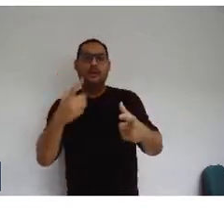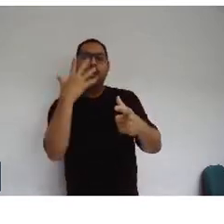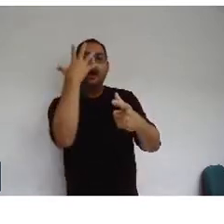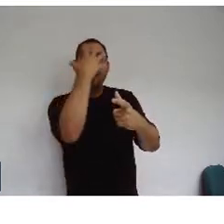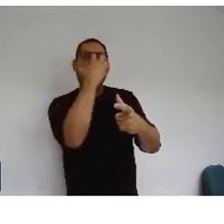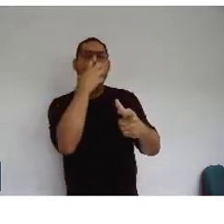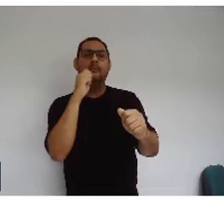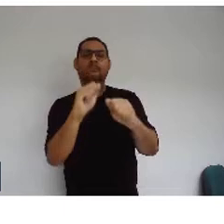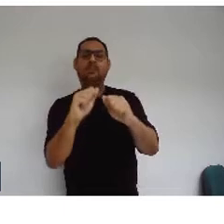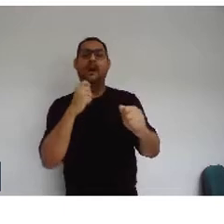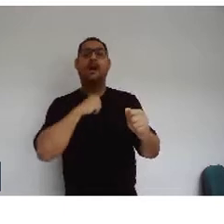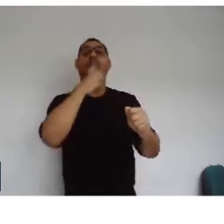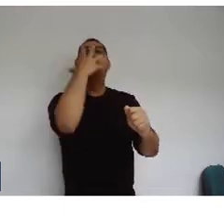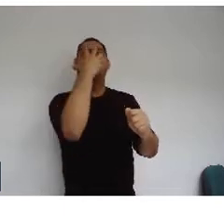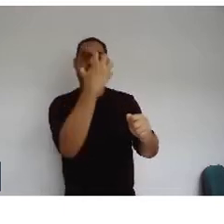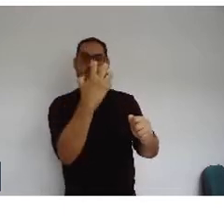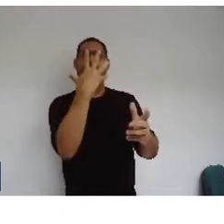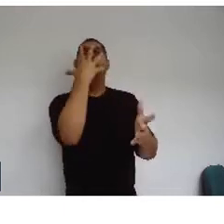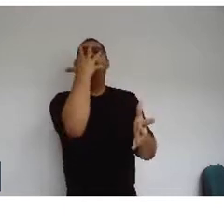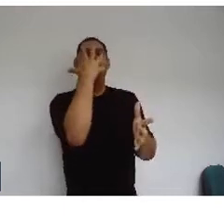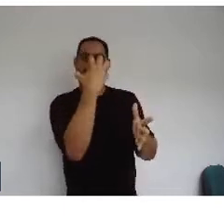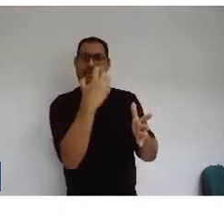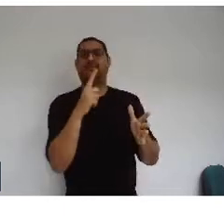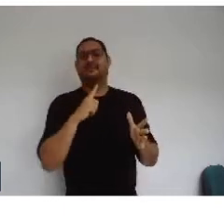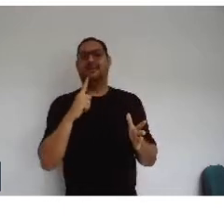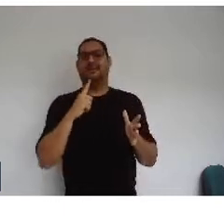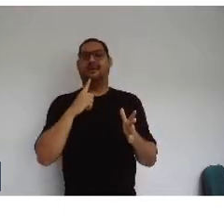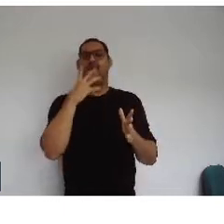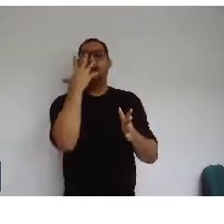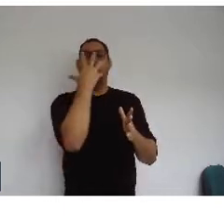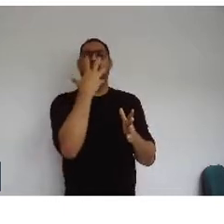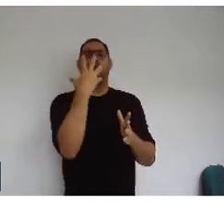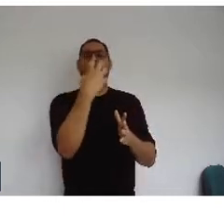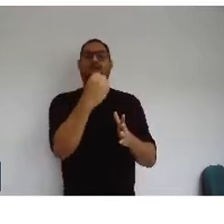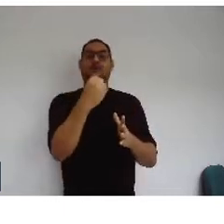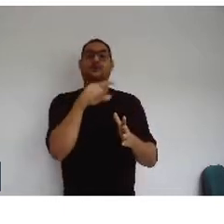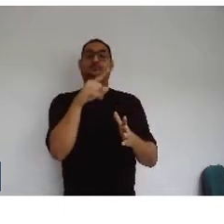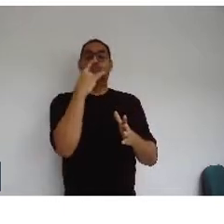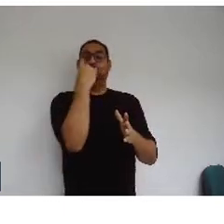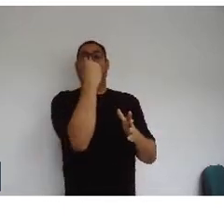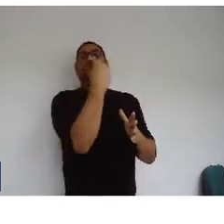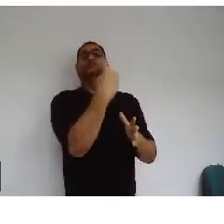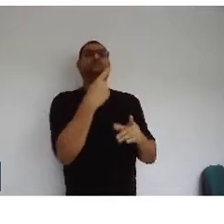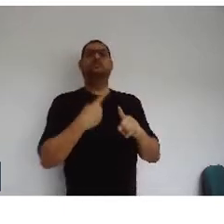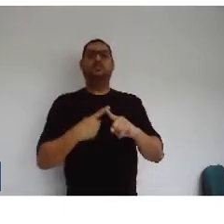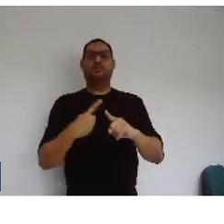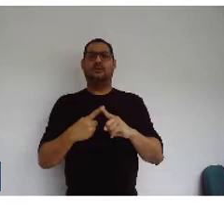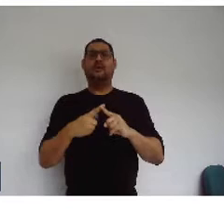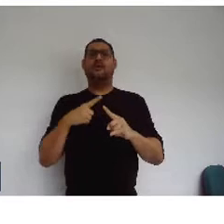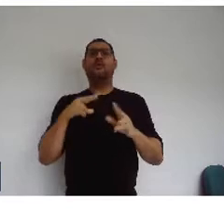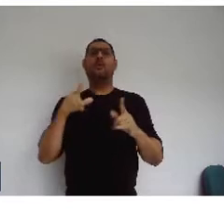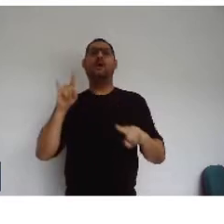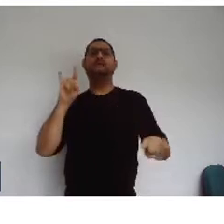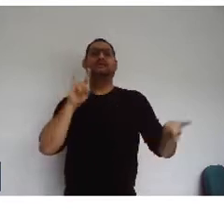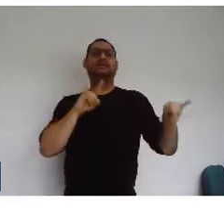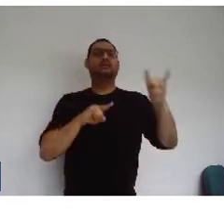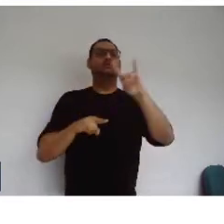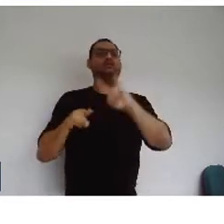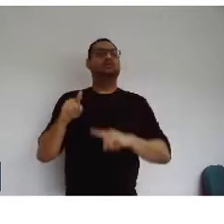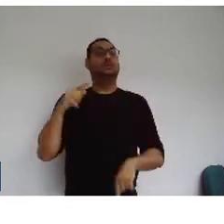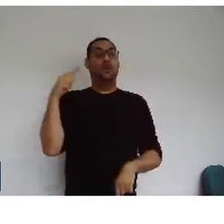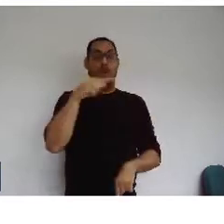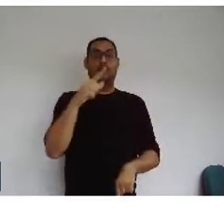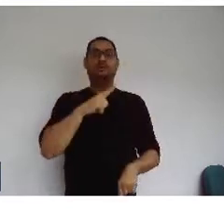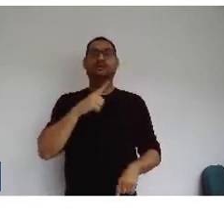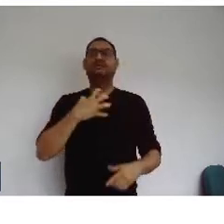ele lista essa sinonímia, né, para enfatizar a sedução que ele sentia